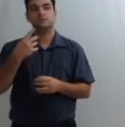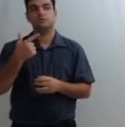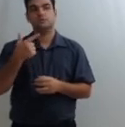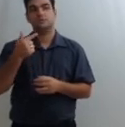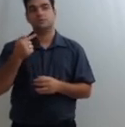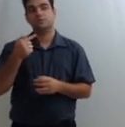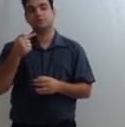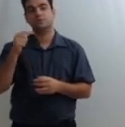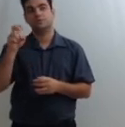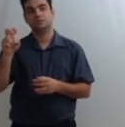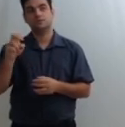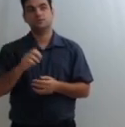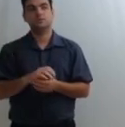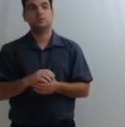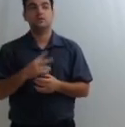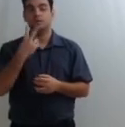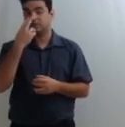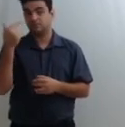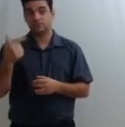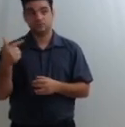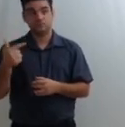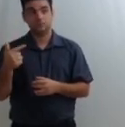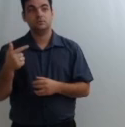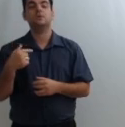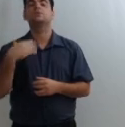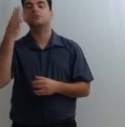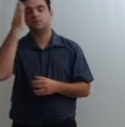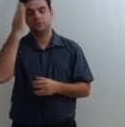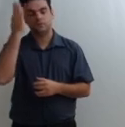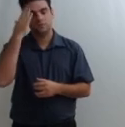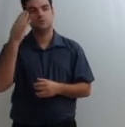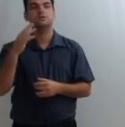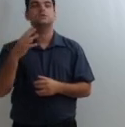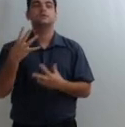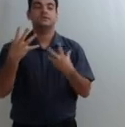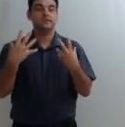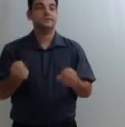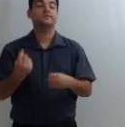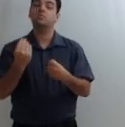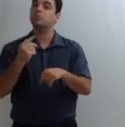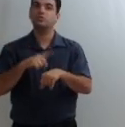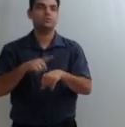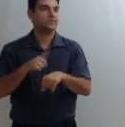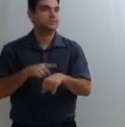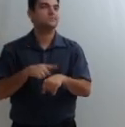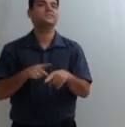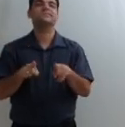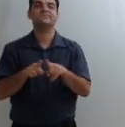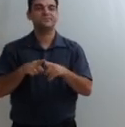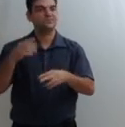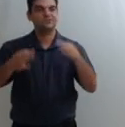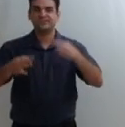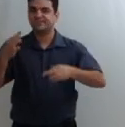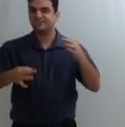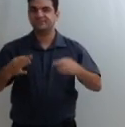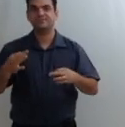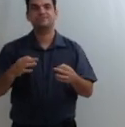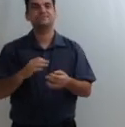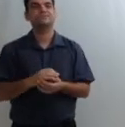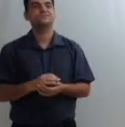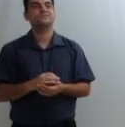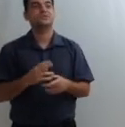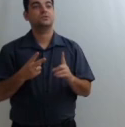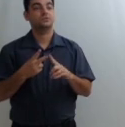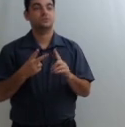segundo, eu estou reconhecendo, concedendo a ordem, reconhecendo o excesso de prazo no julgamento. Segundo, não